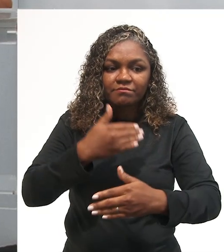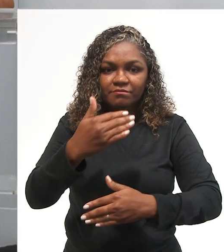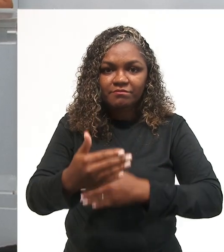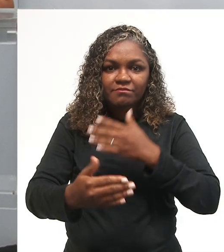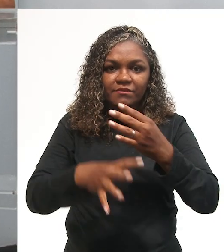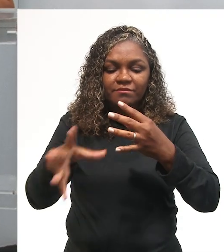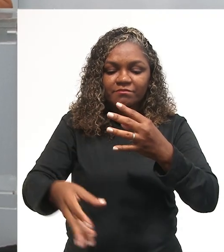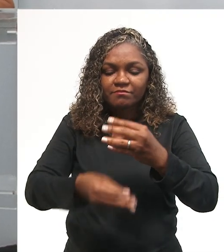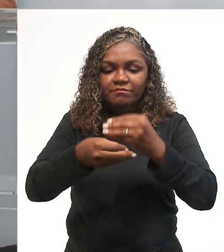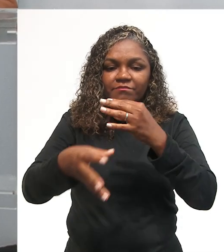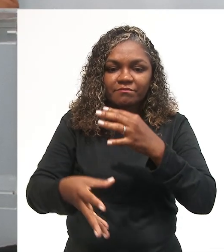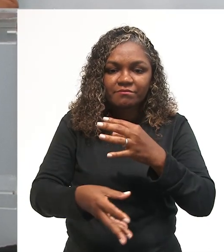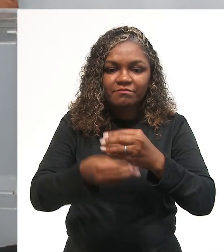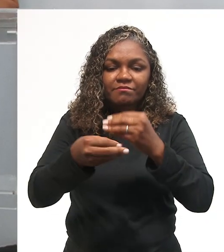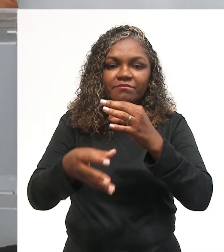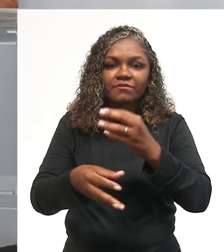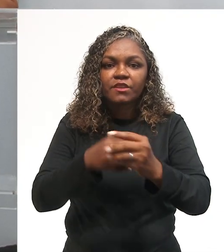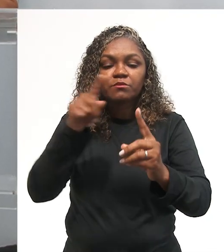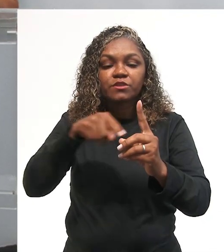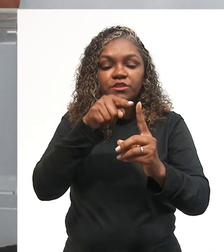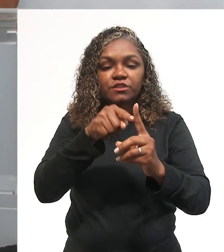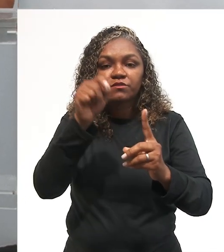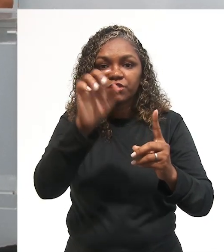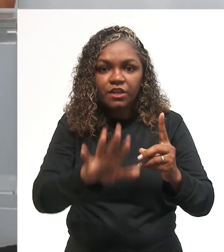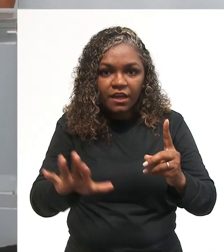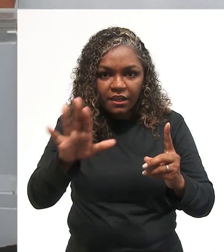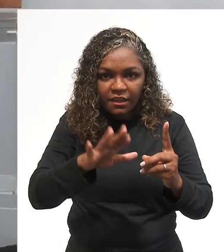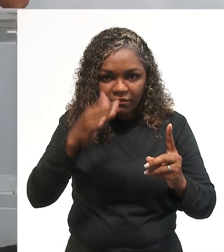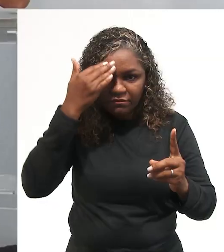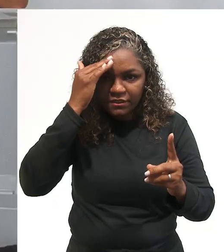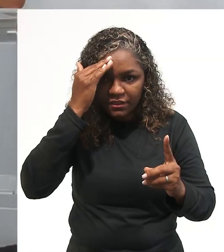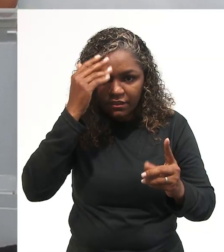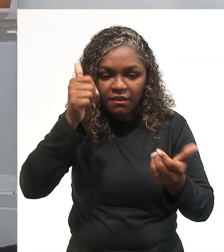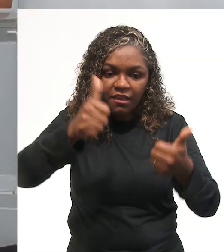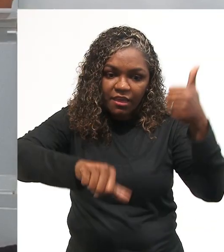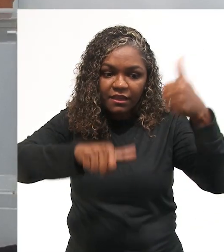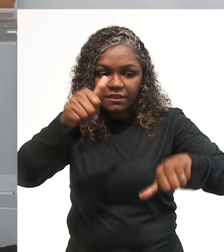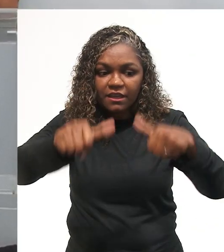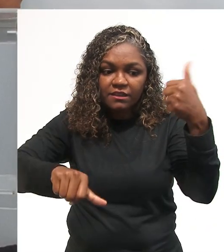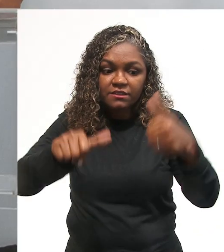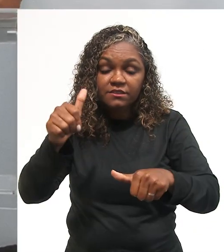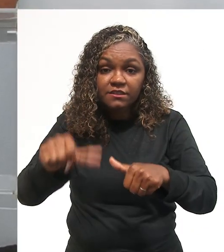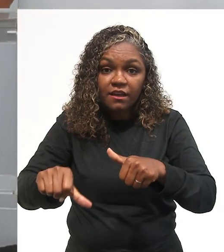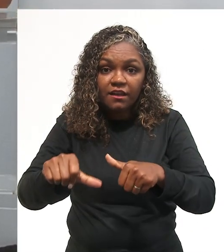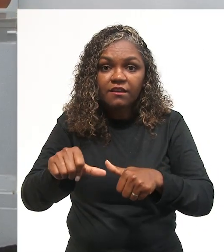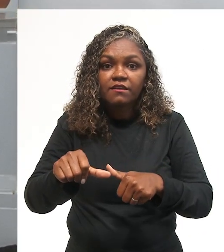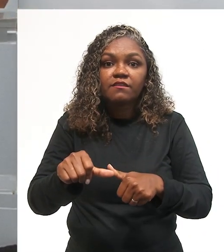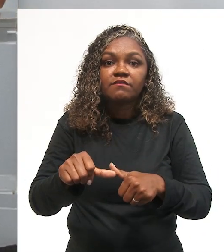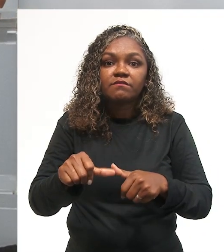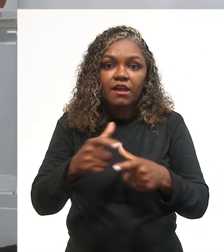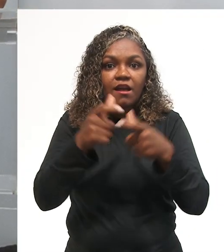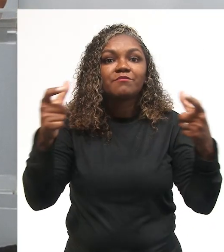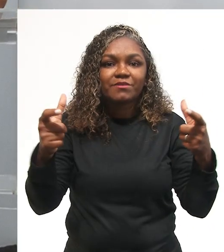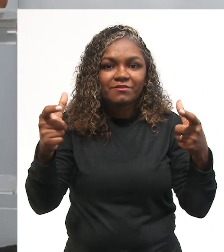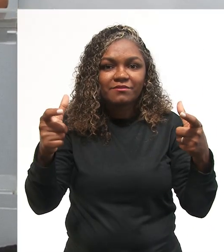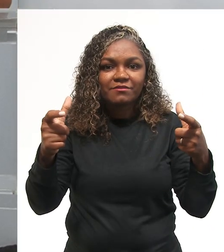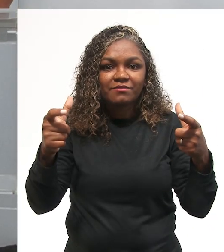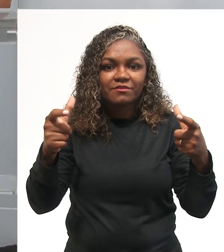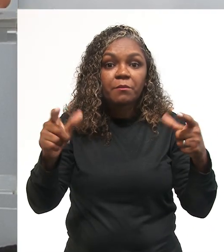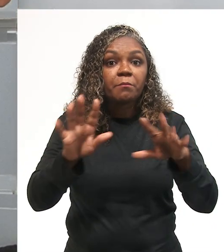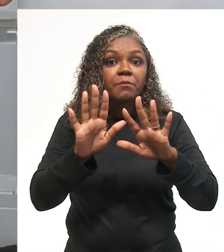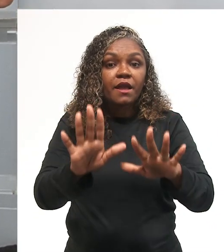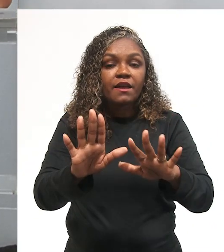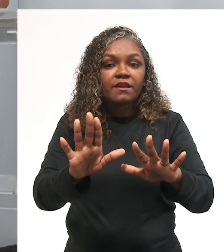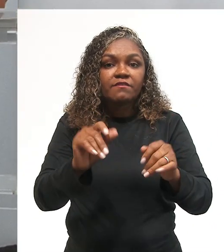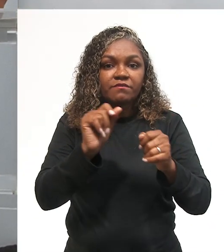elementos adicionais que te levam àquele objetivo geral. O objetivo geral é analisar. Veja bem, ele está num espectro mais amplo, né?